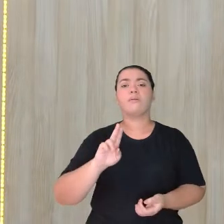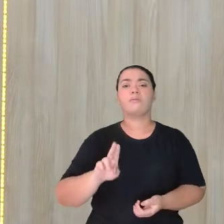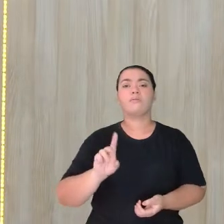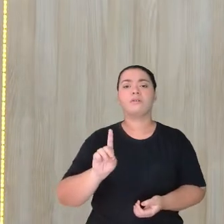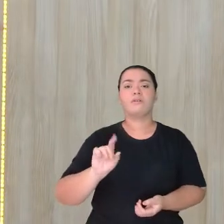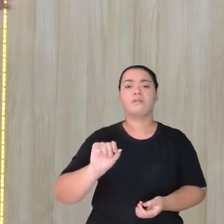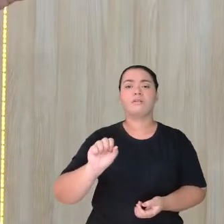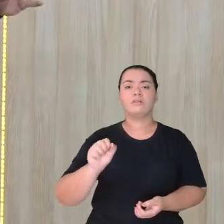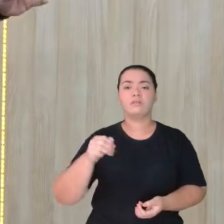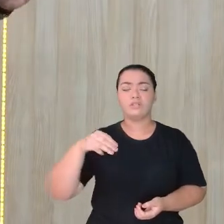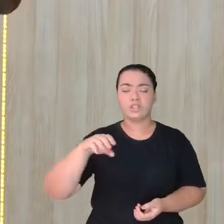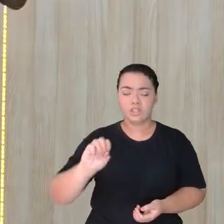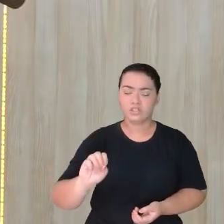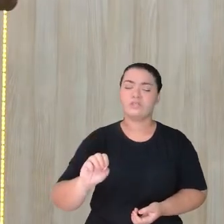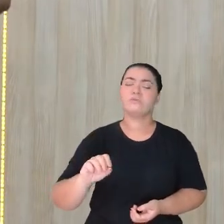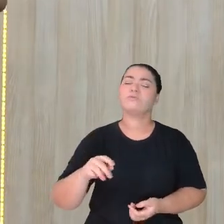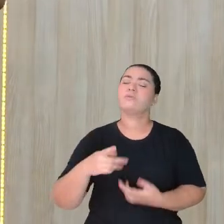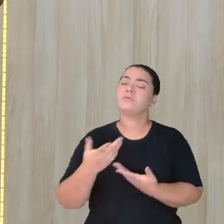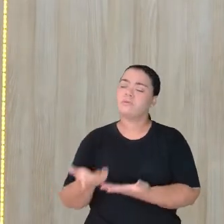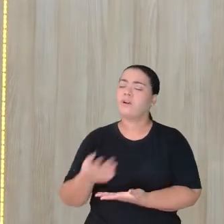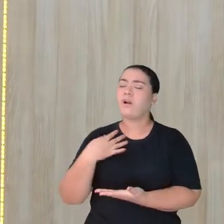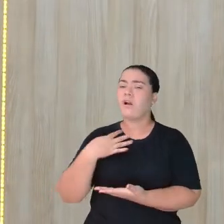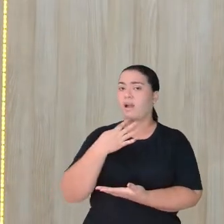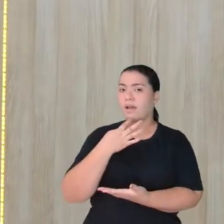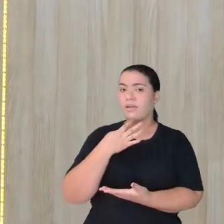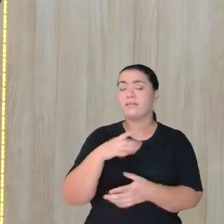pouquinho mais. Um pouquinho mais, né? Mais. Então,